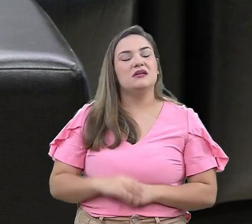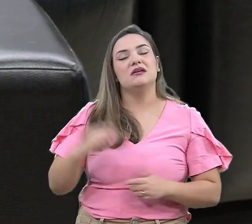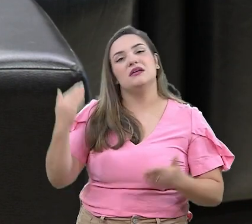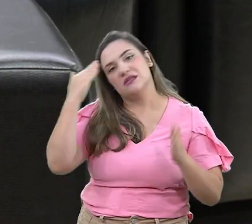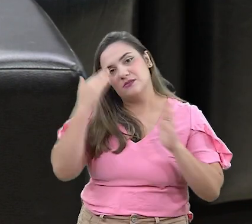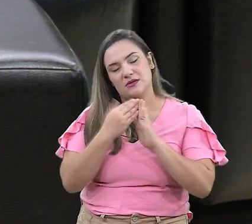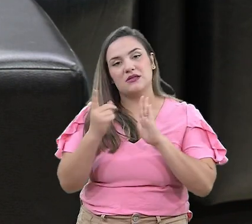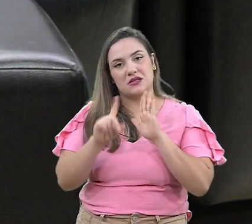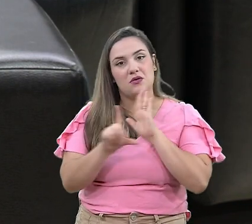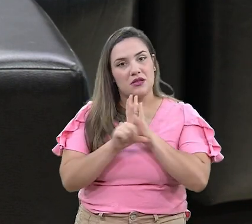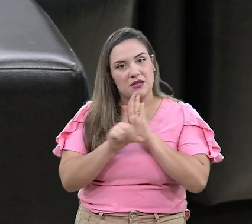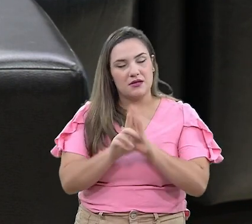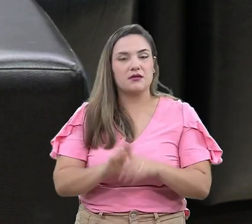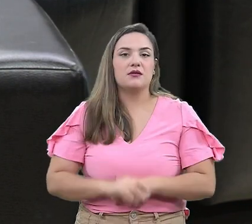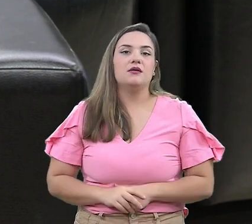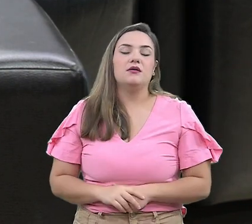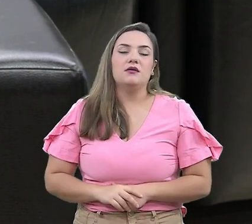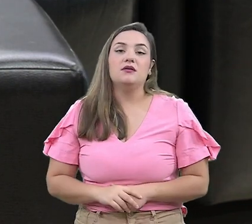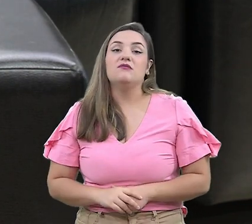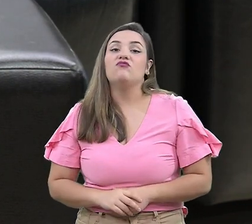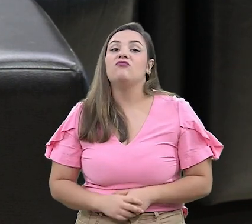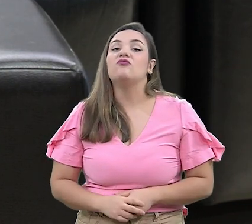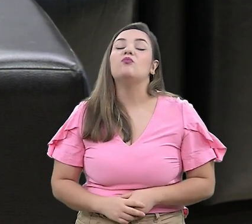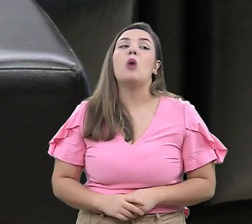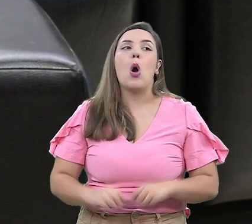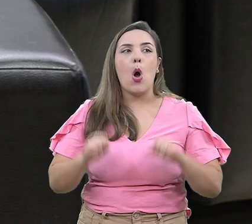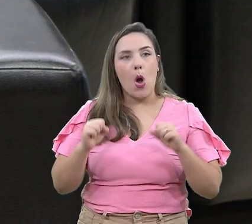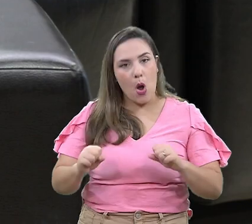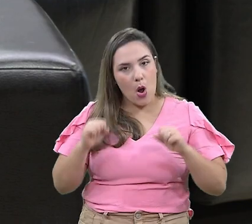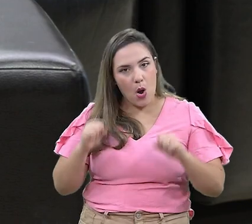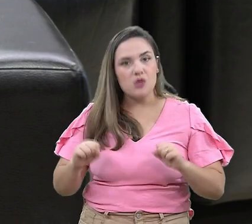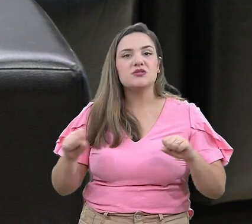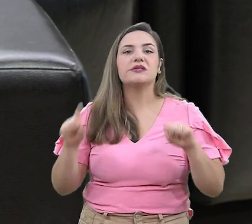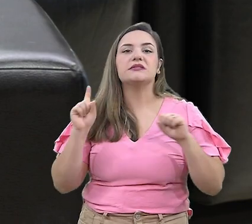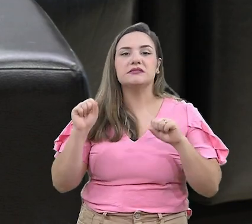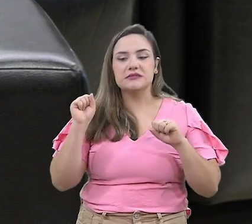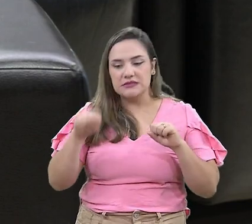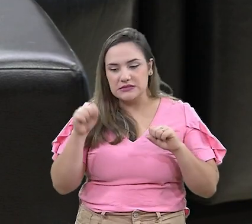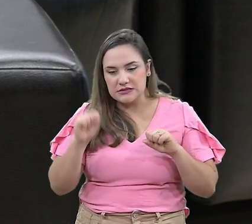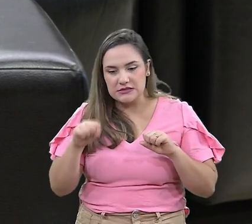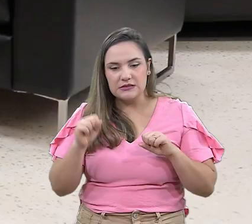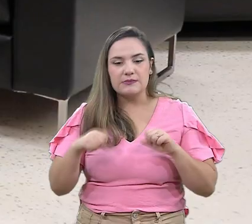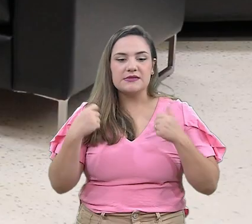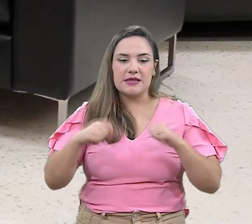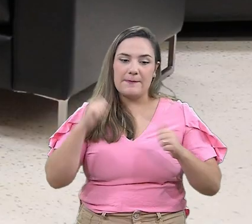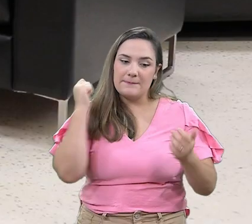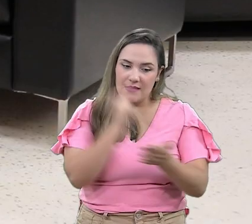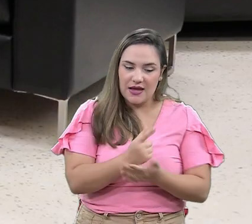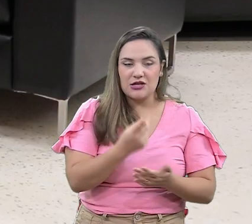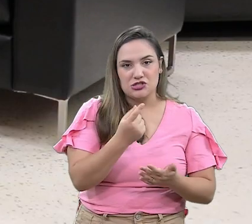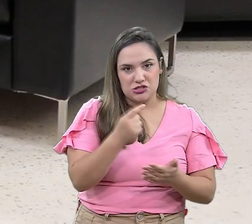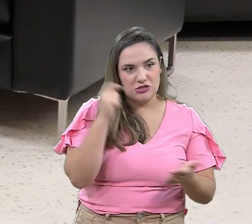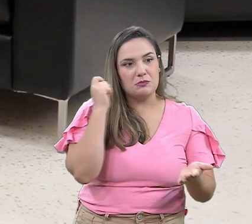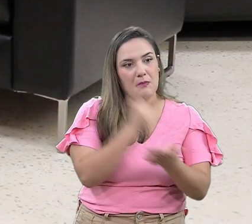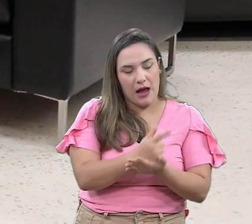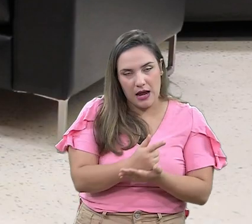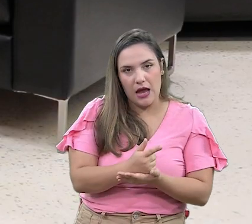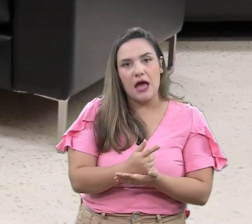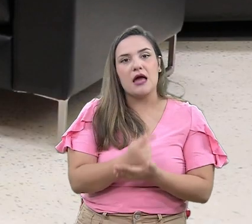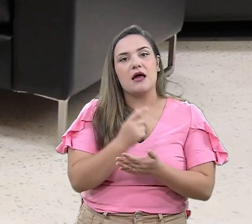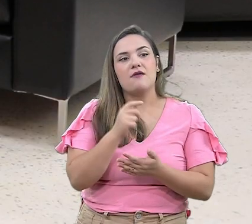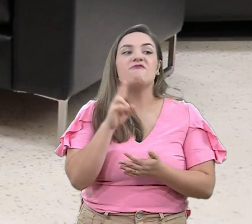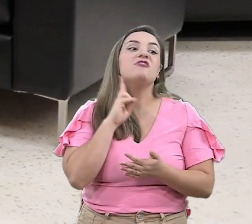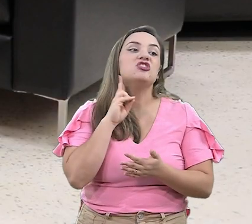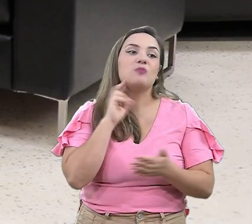ilícita. Há, sim, a possibilidade de gerar indenizações, há a possibilidade de gerar